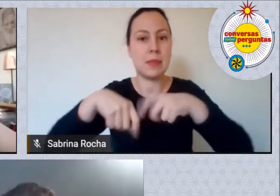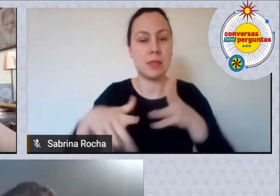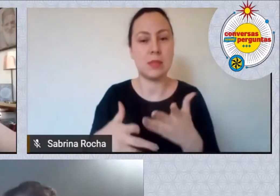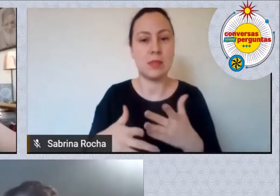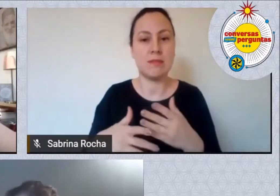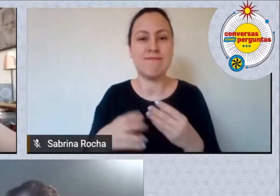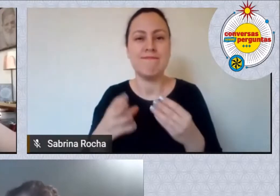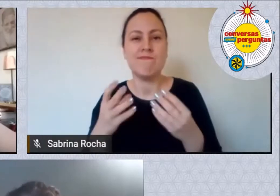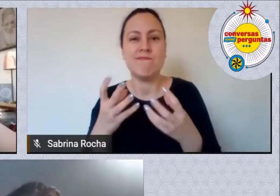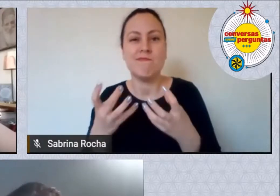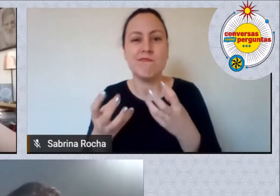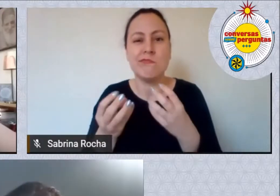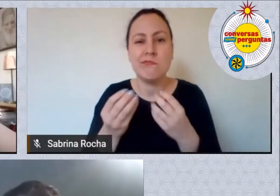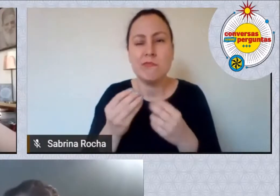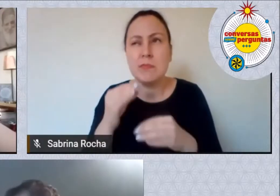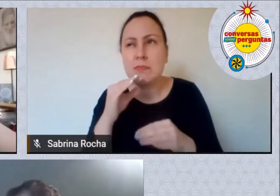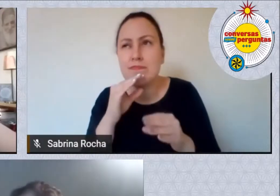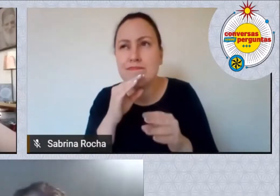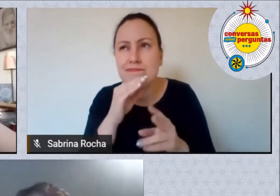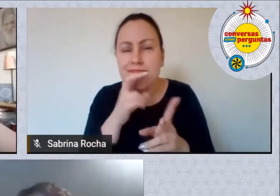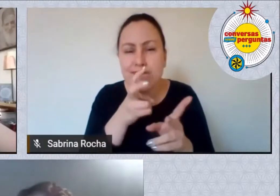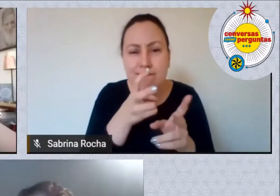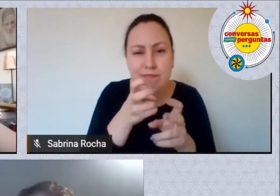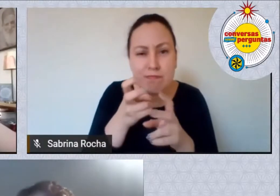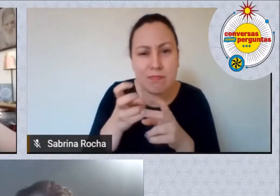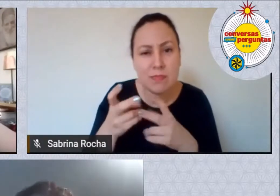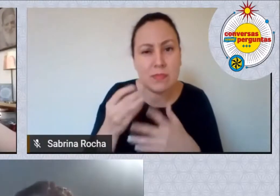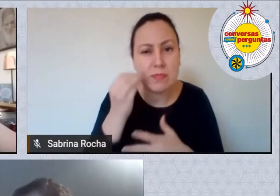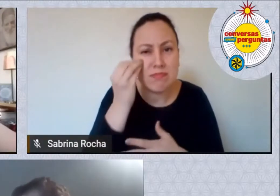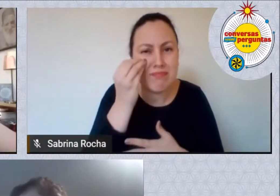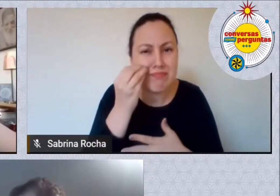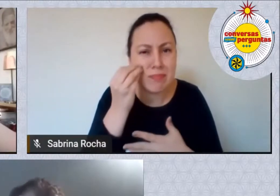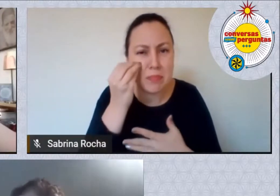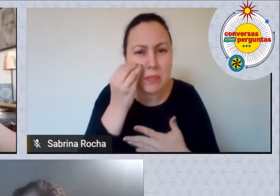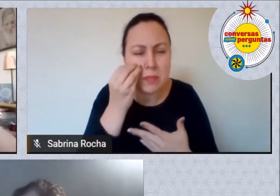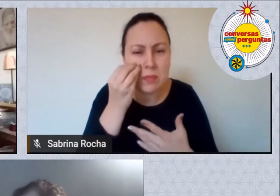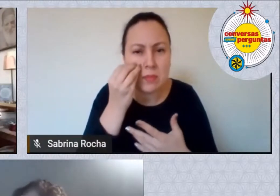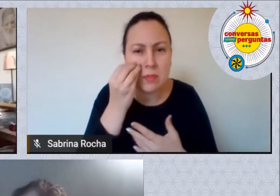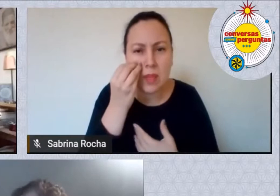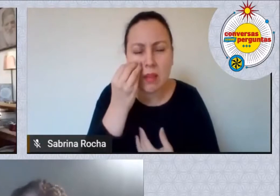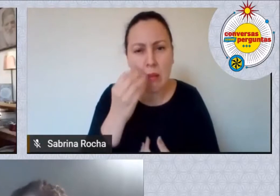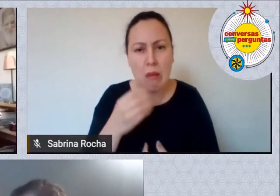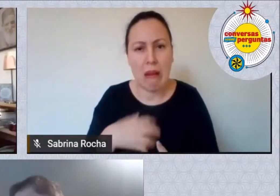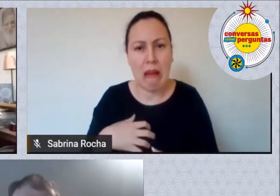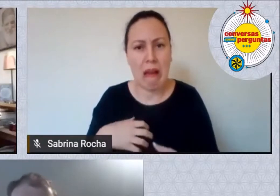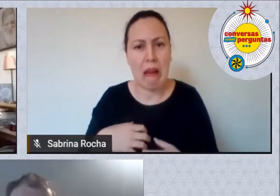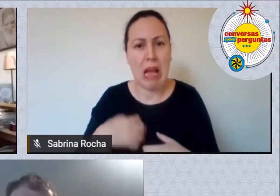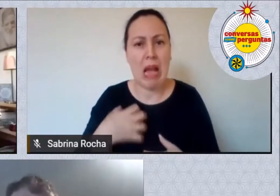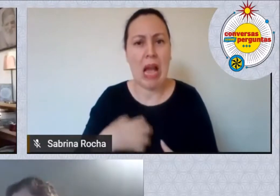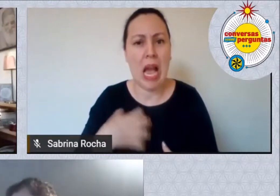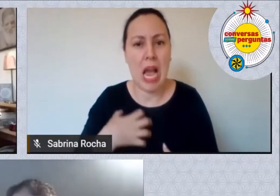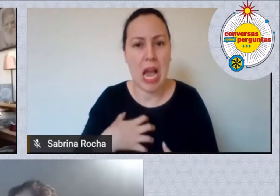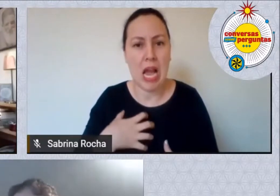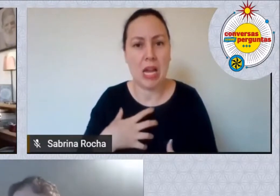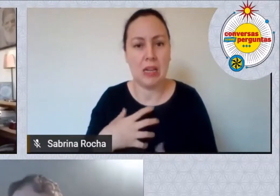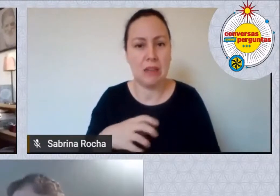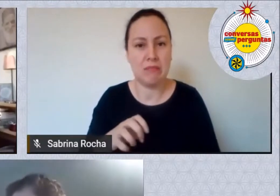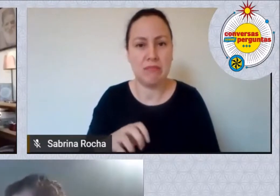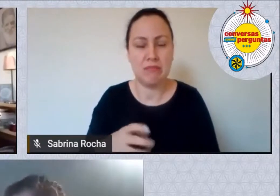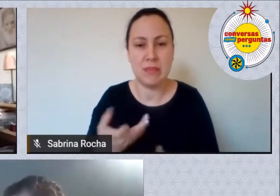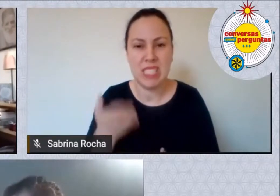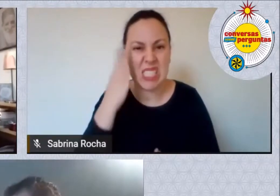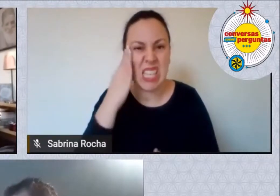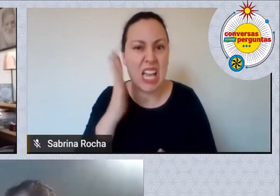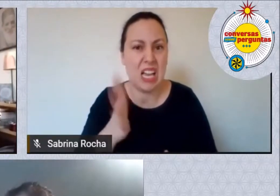preciso deixar a experiência falar, reduzir um pouco a valentia daquelas que já sabem quais são